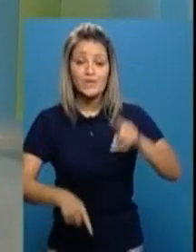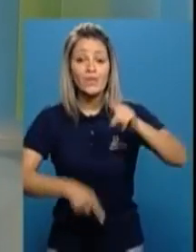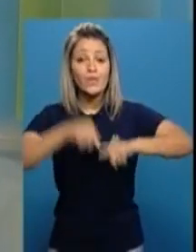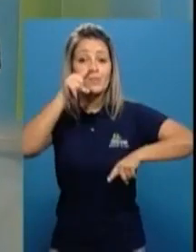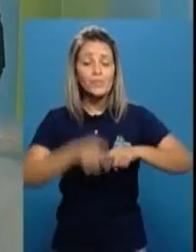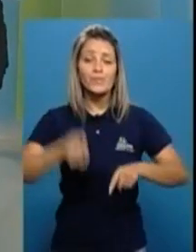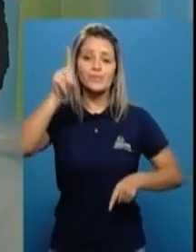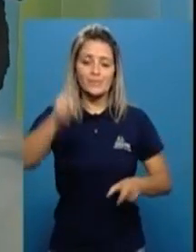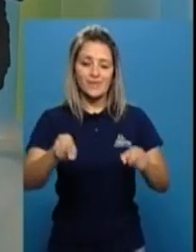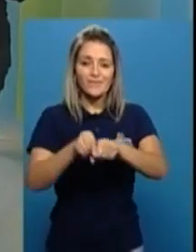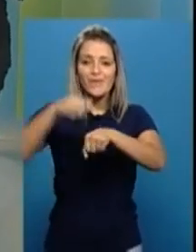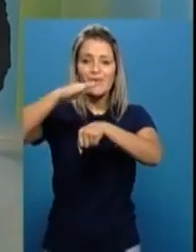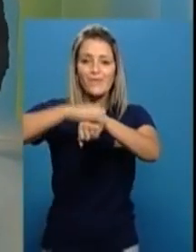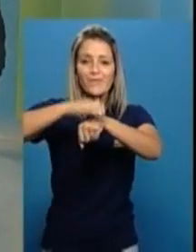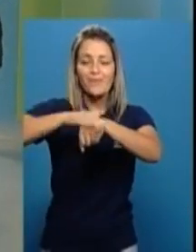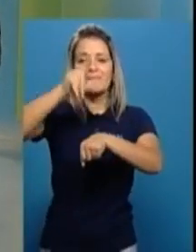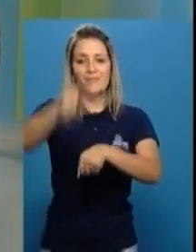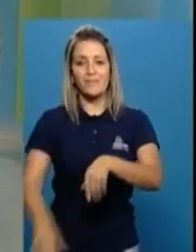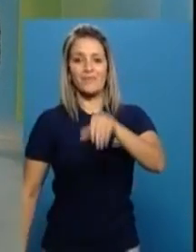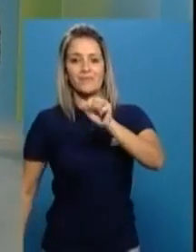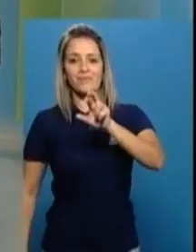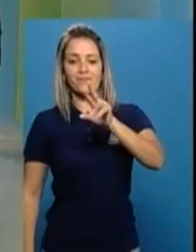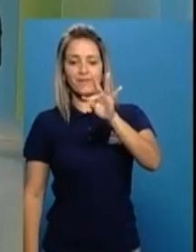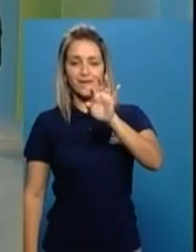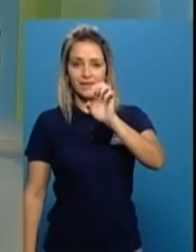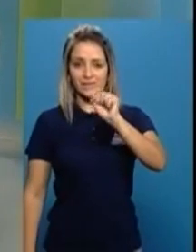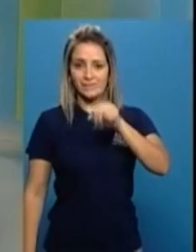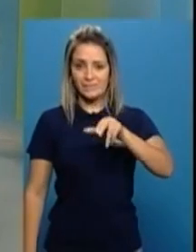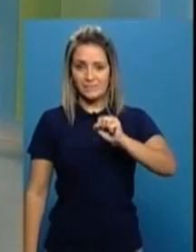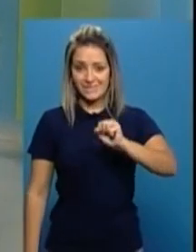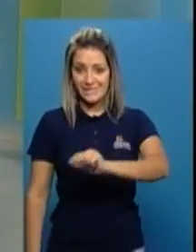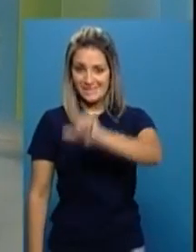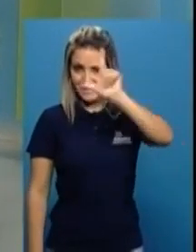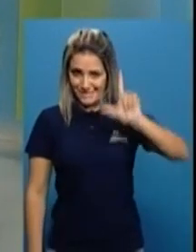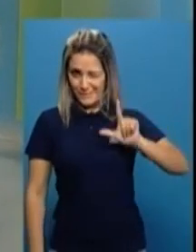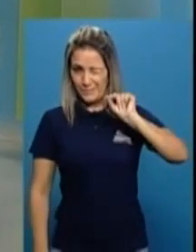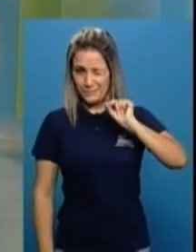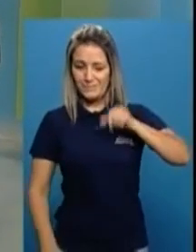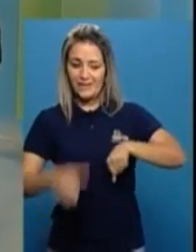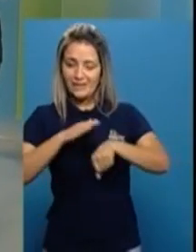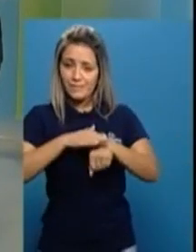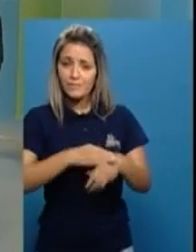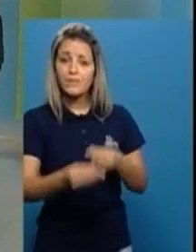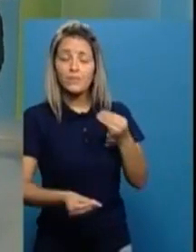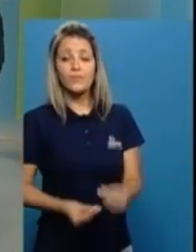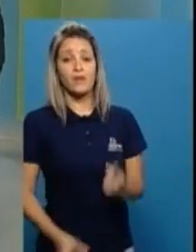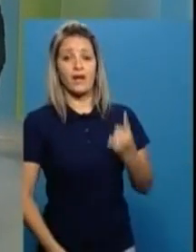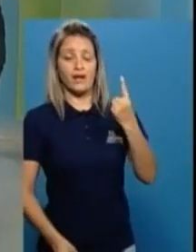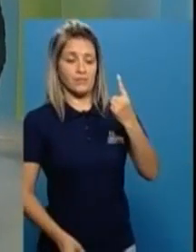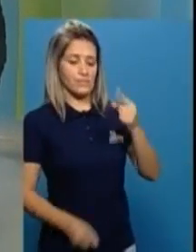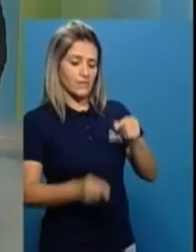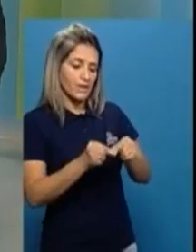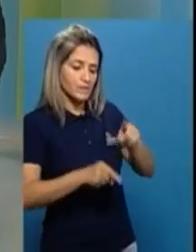artesanais. Nesse sistema, o produto é fabricado um por vez. E ele pode ser desenvolvido